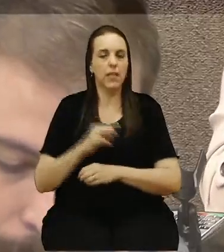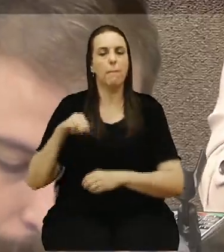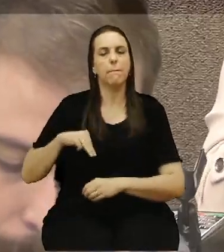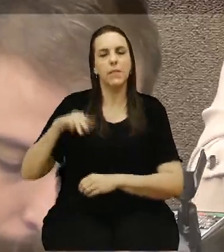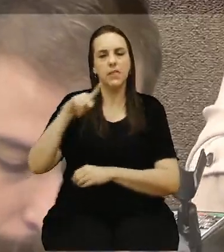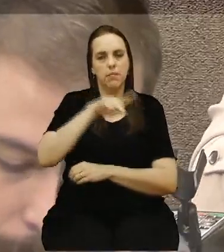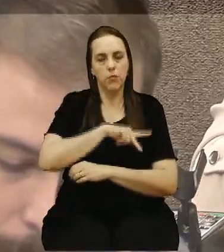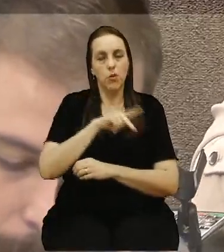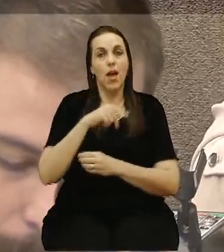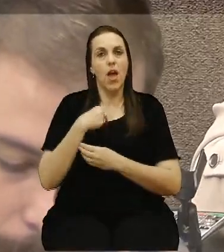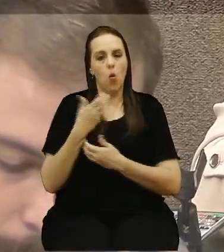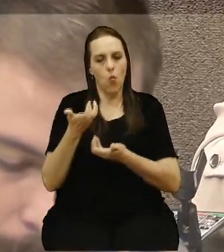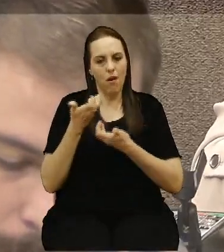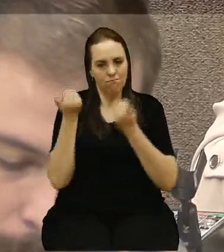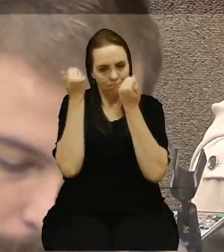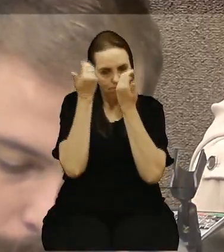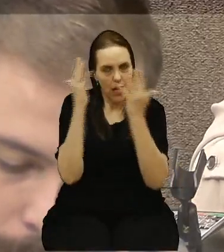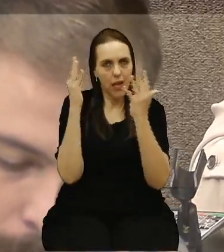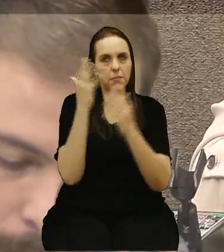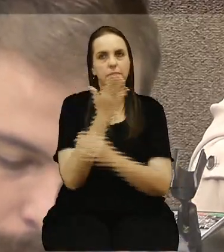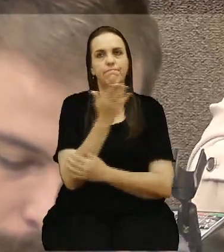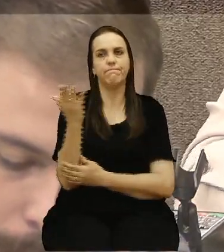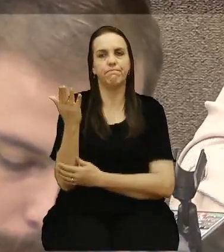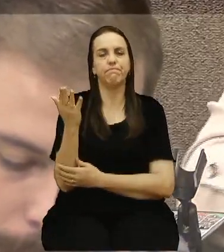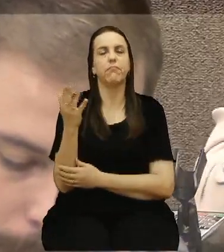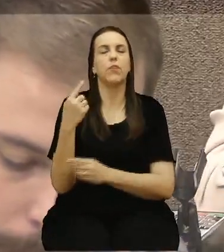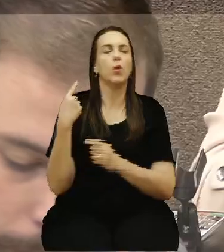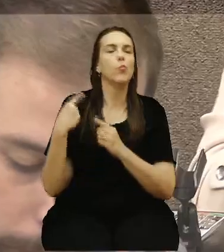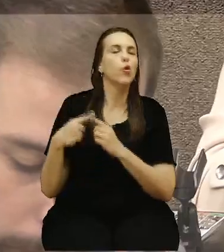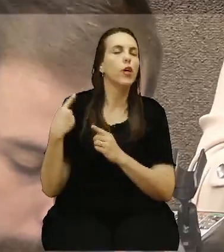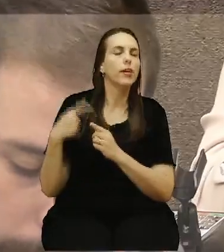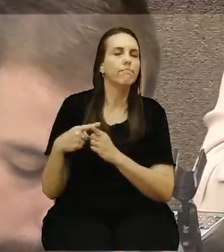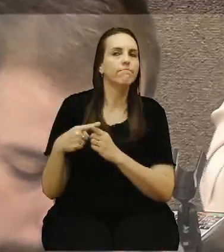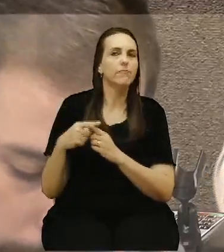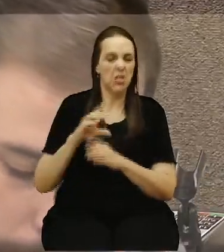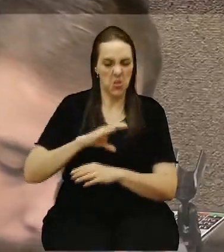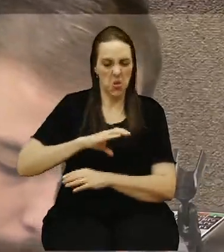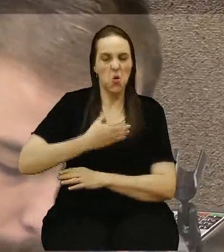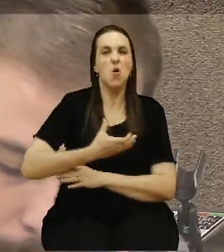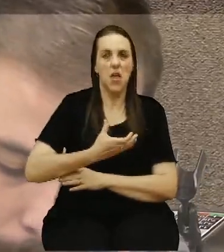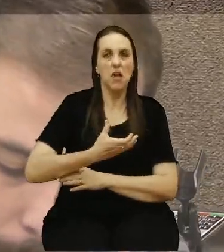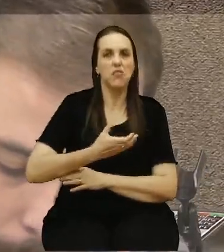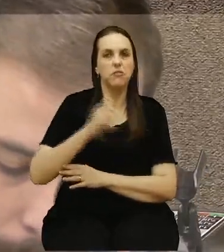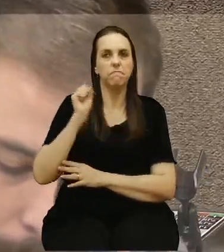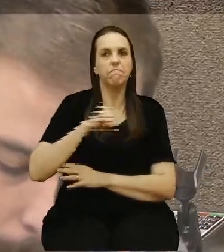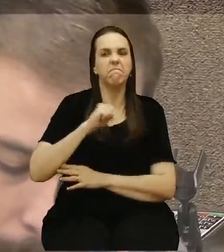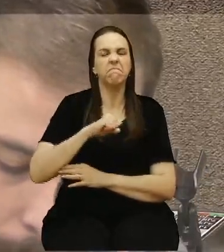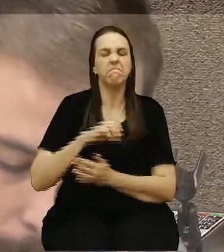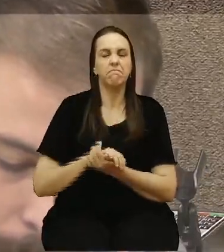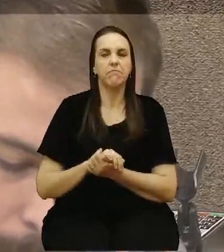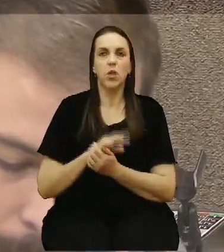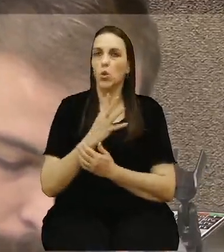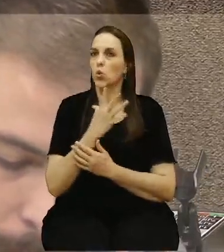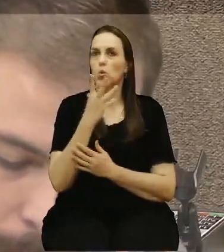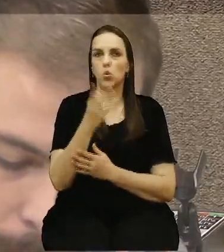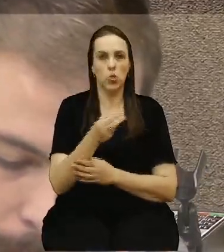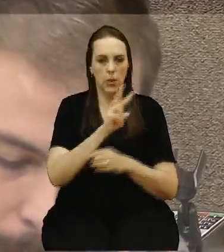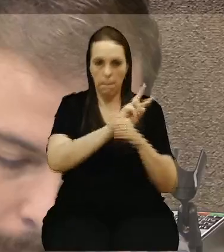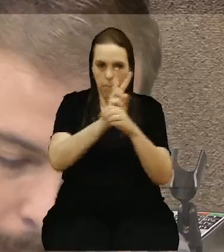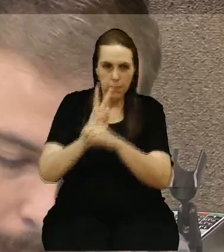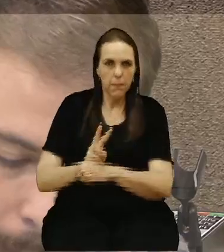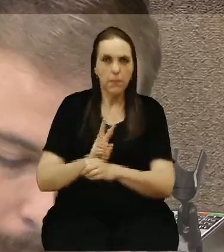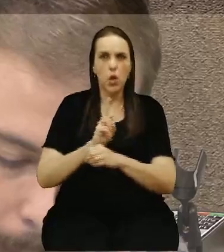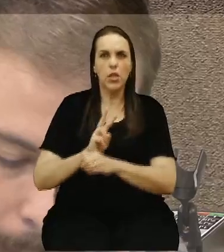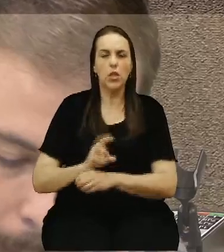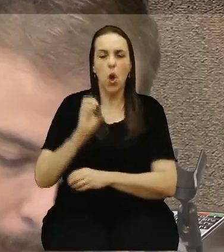Público. E eu quero lhe parabenizar, porque é que tem que ter coragem, né, nessa causa. Assim como todas as protetoras e as